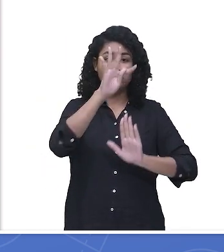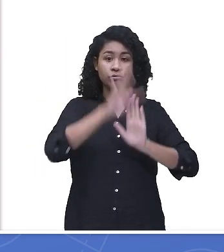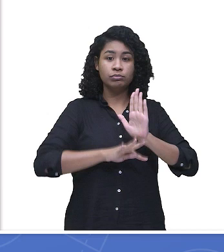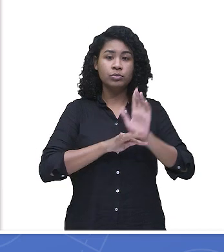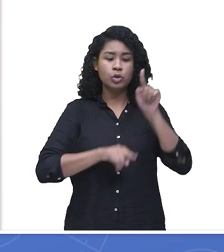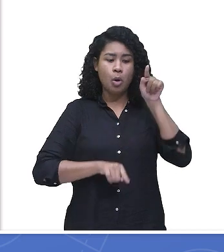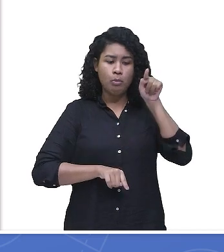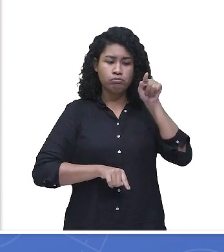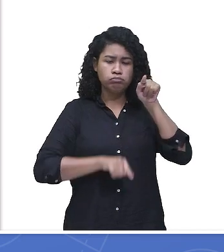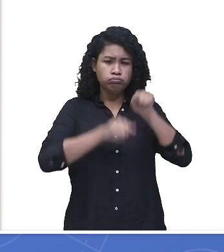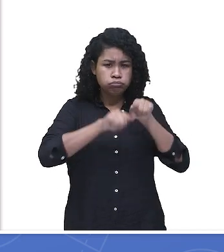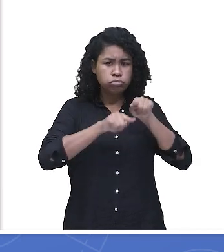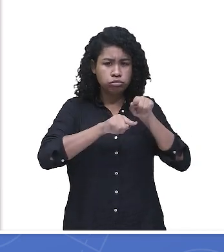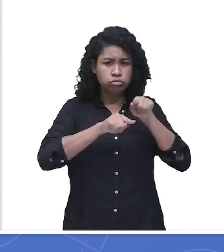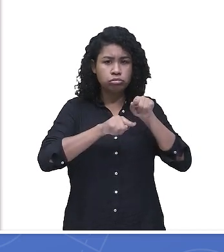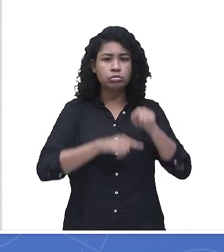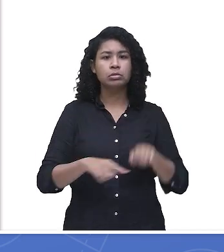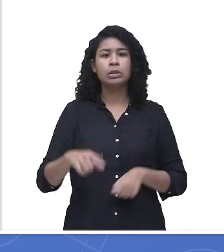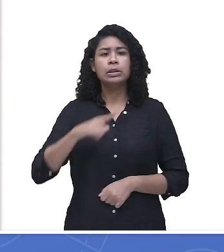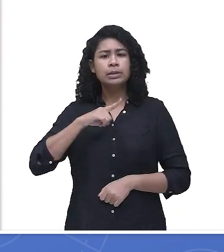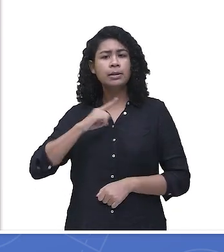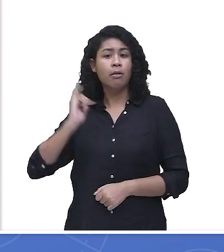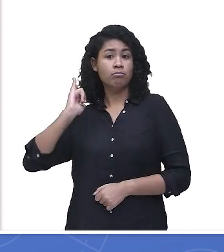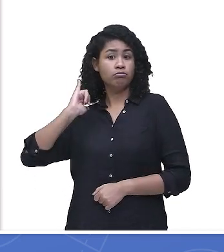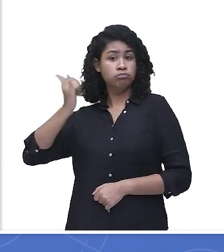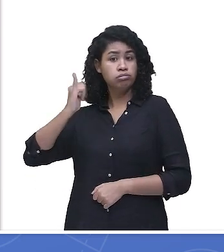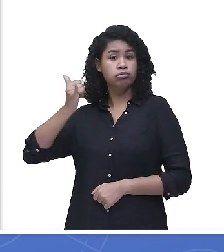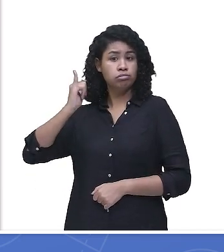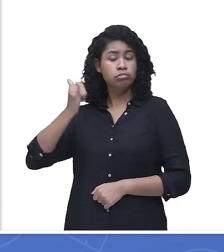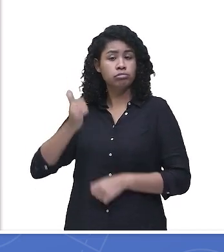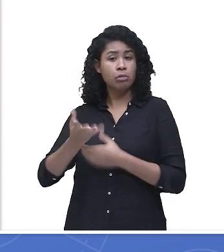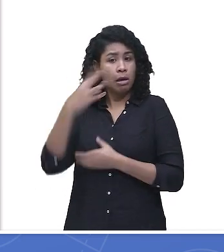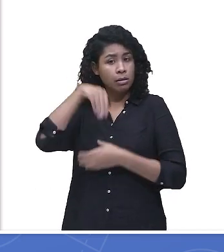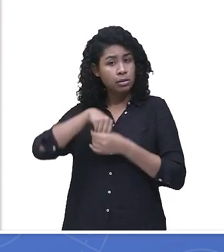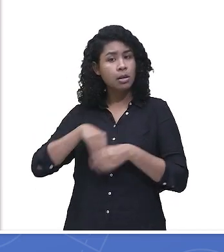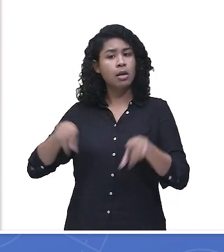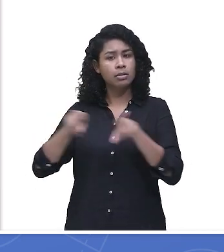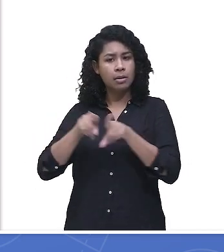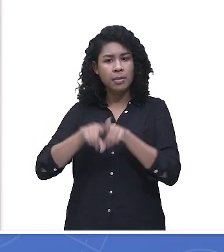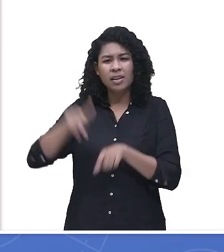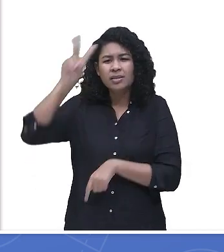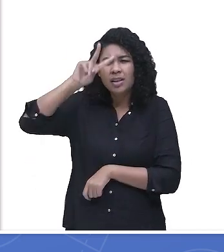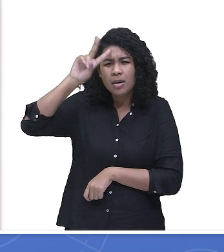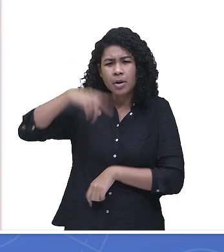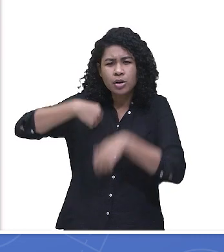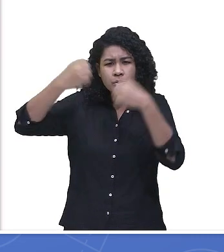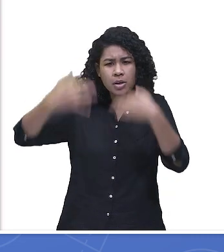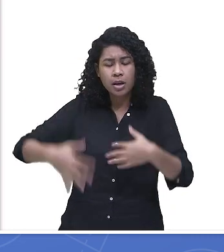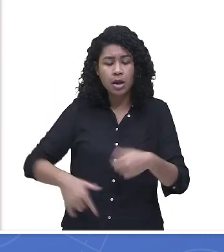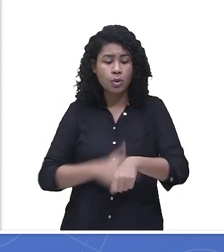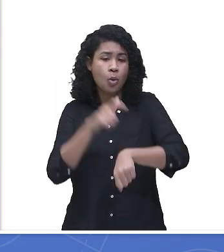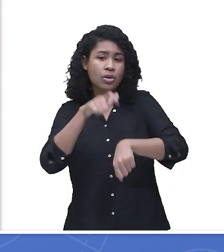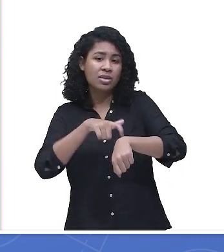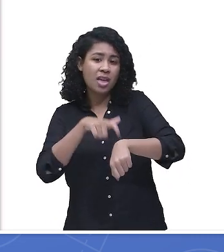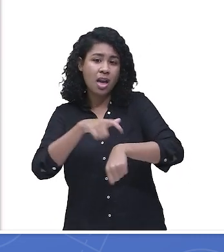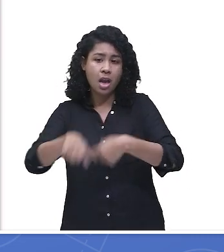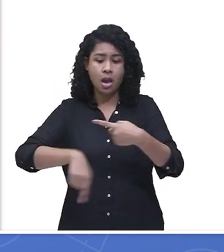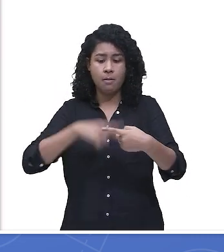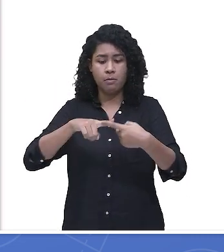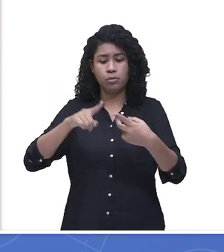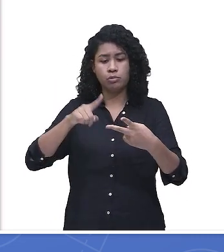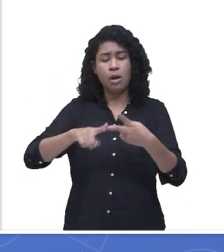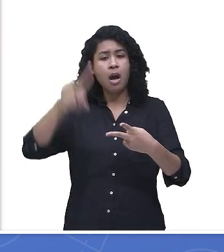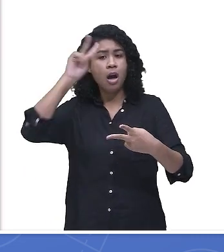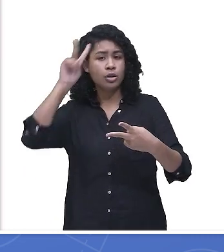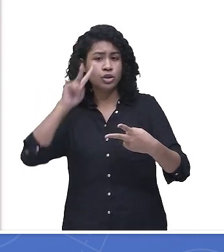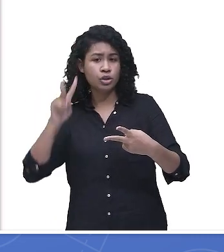citei, narrador, personagens, tempo, espaço, o enredo, né, o conflito,